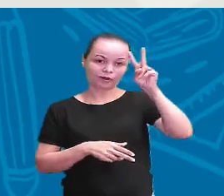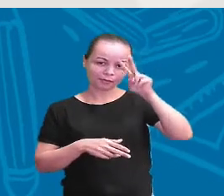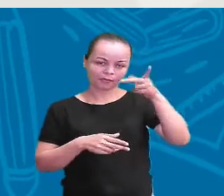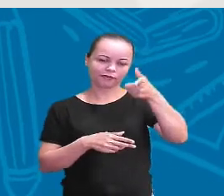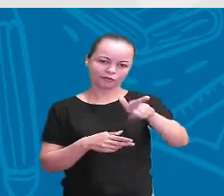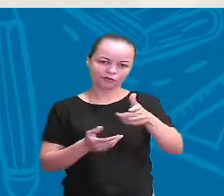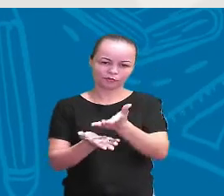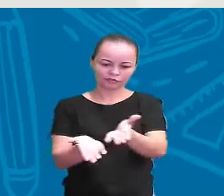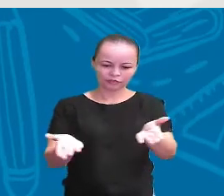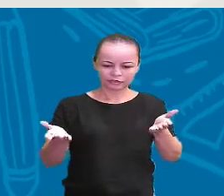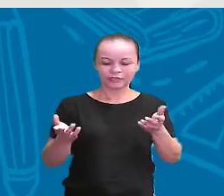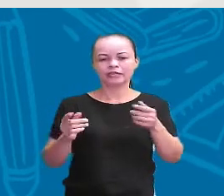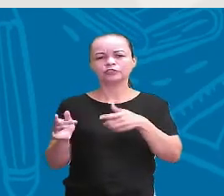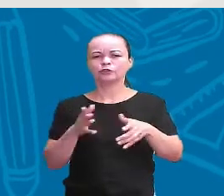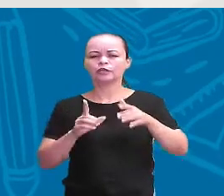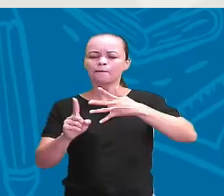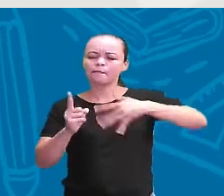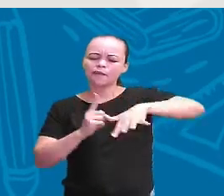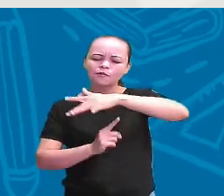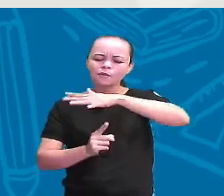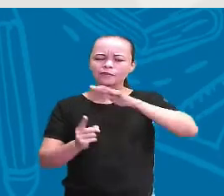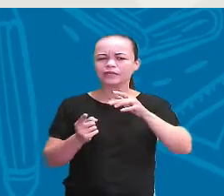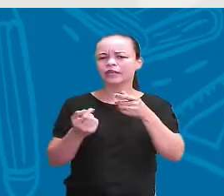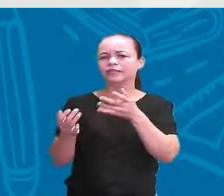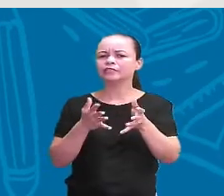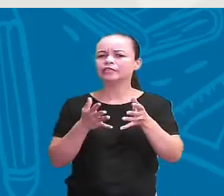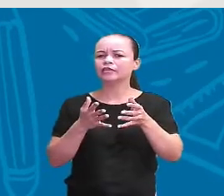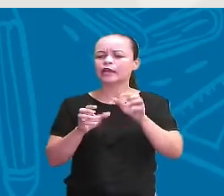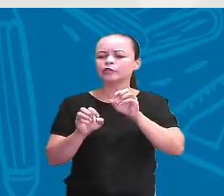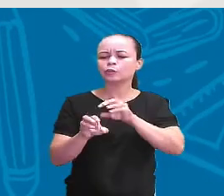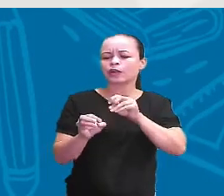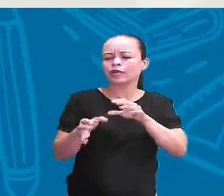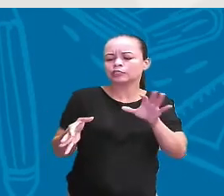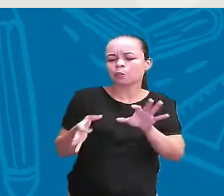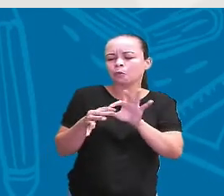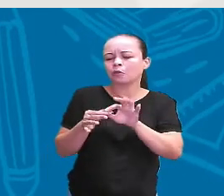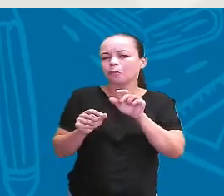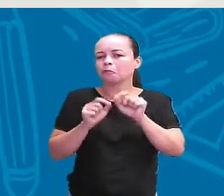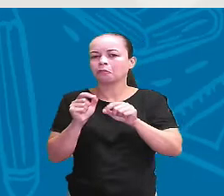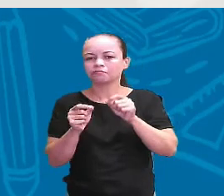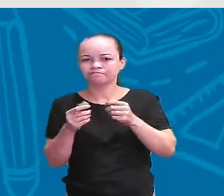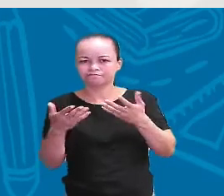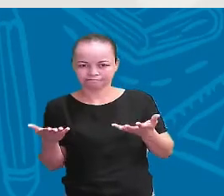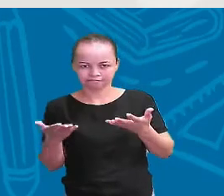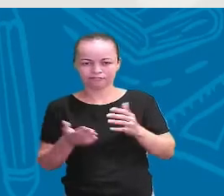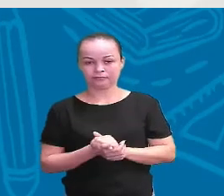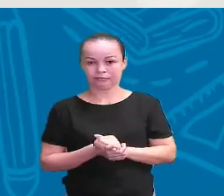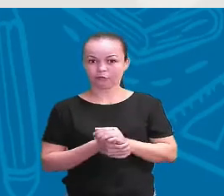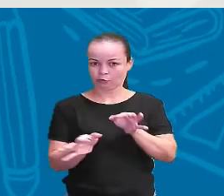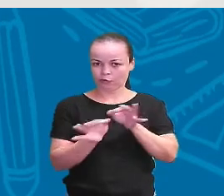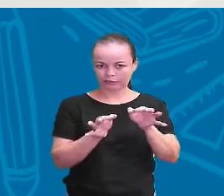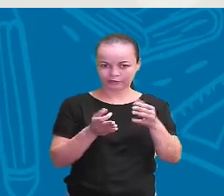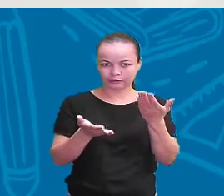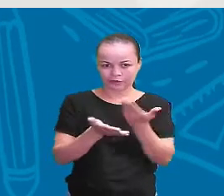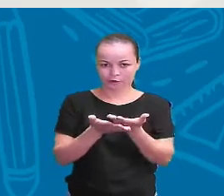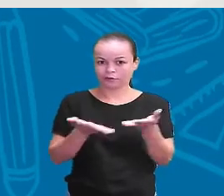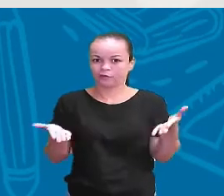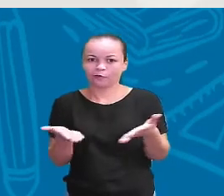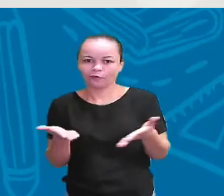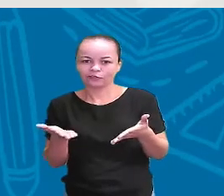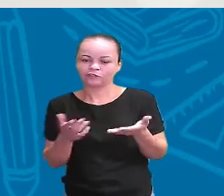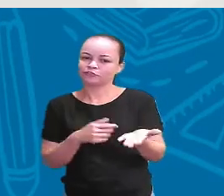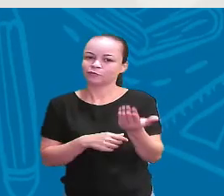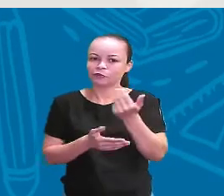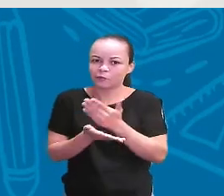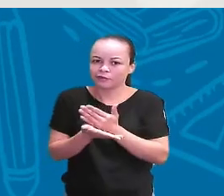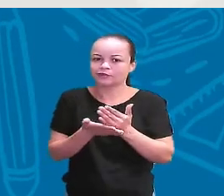meio ambiente e o que isso tem a ver com educação. E aí, estão preparados para a nossa aula? Simbora começar? Então,